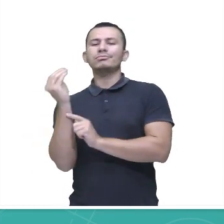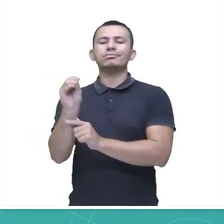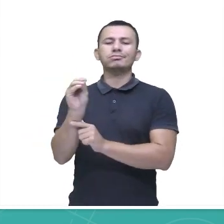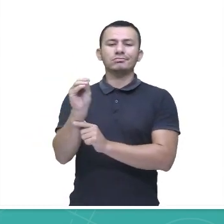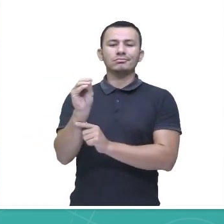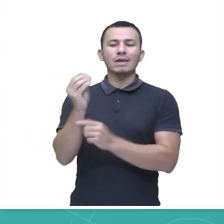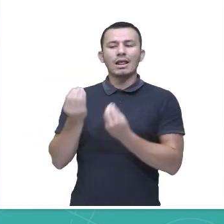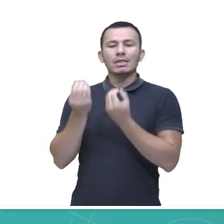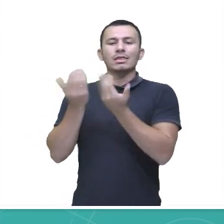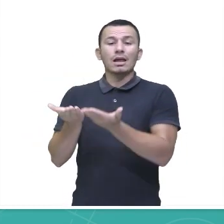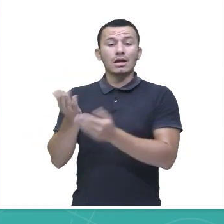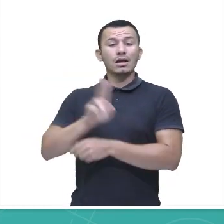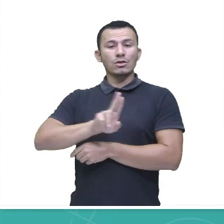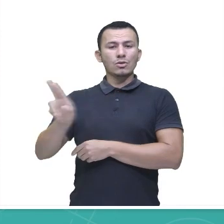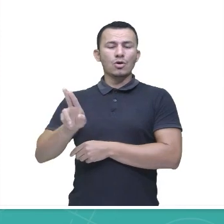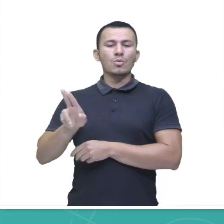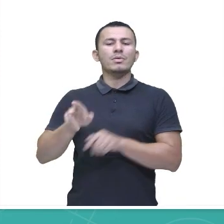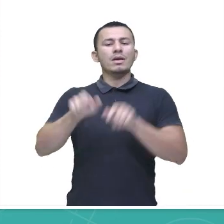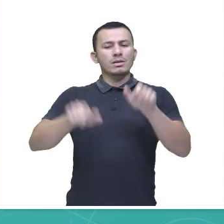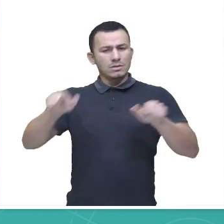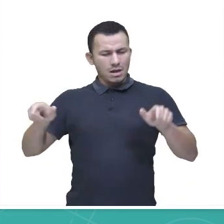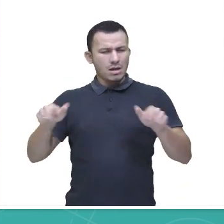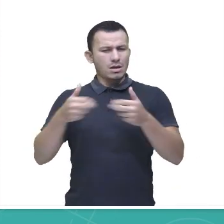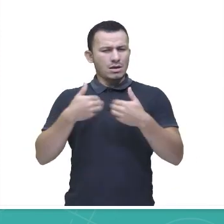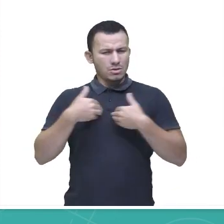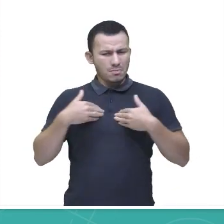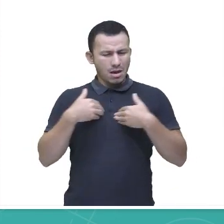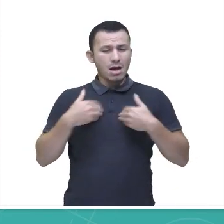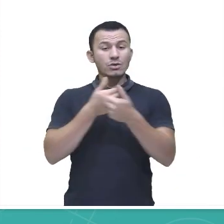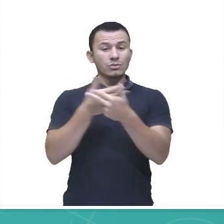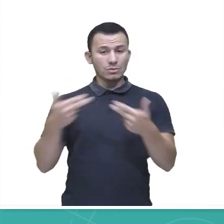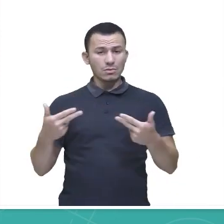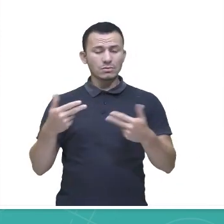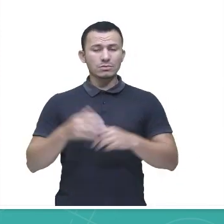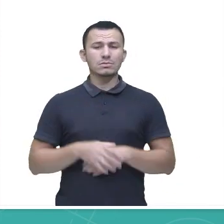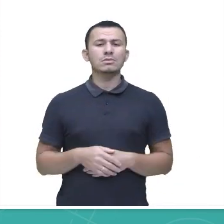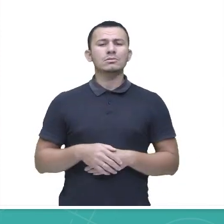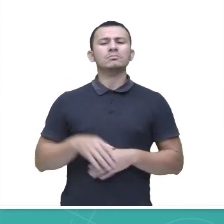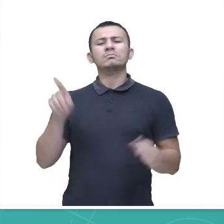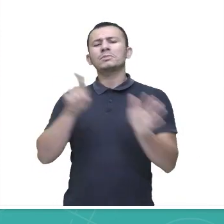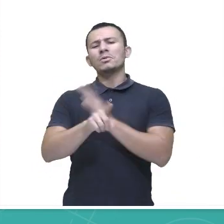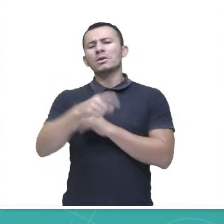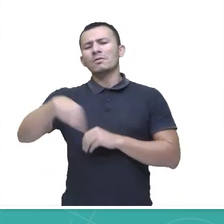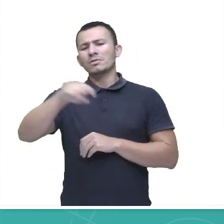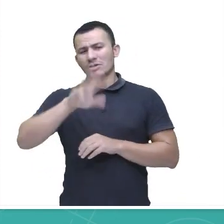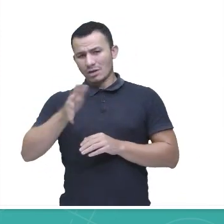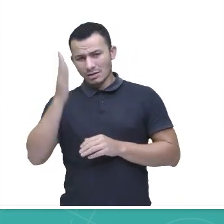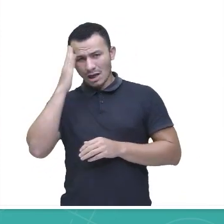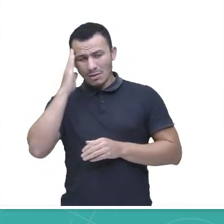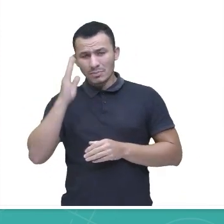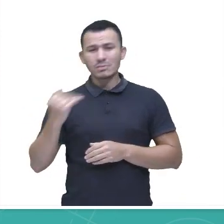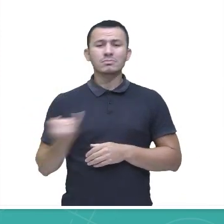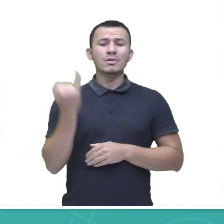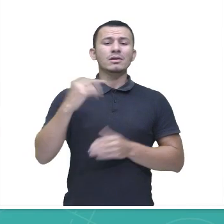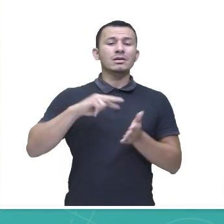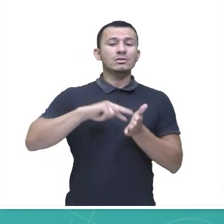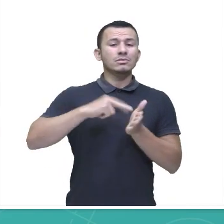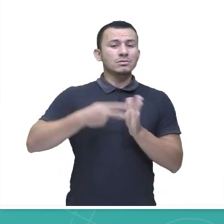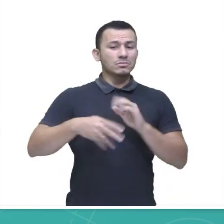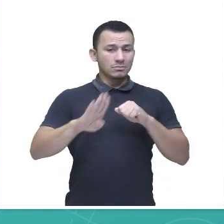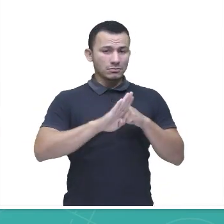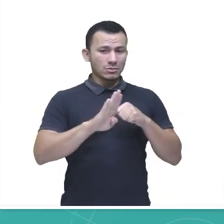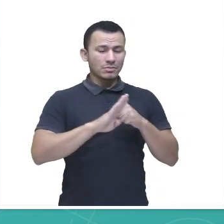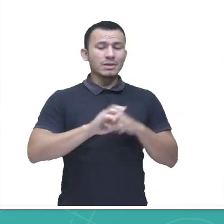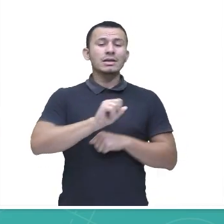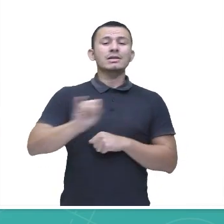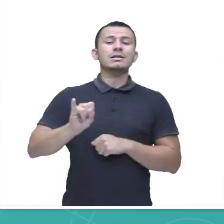um nome aos seres. Você já pensou na importância do substantivo? Sem os nomes dos seres,